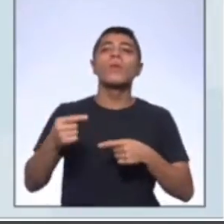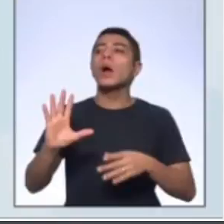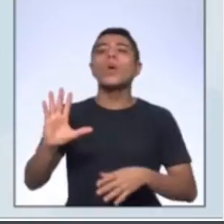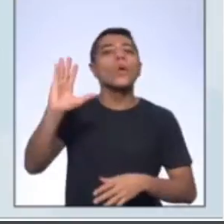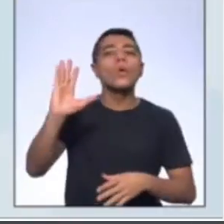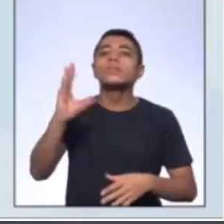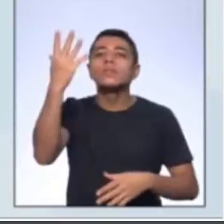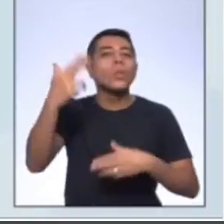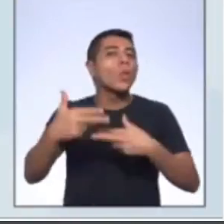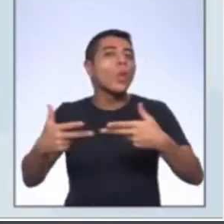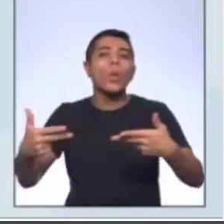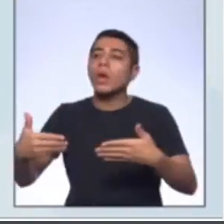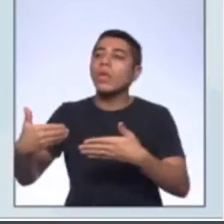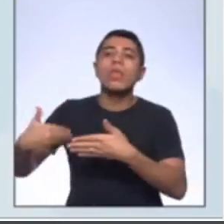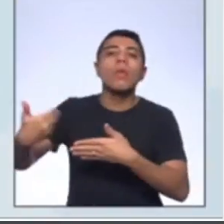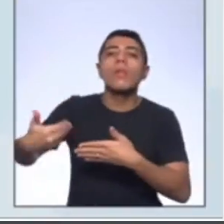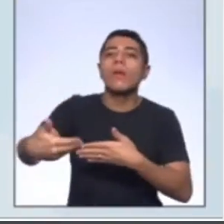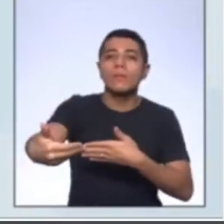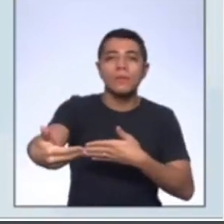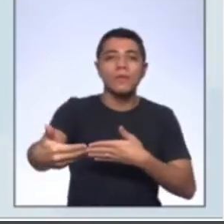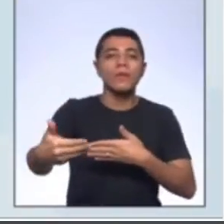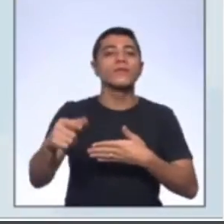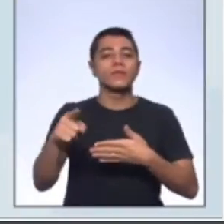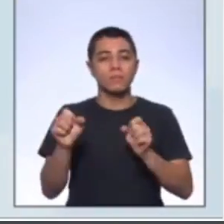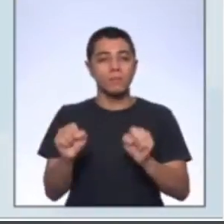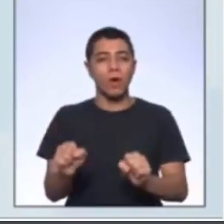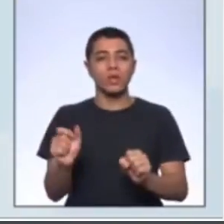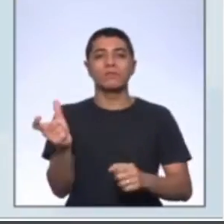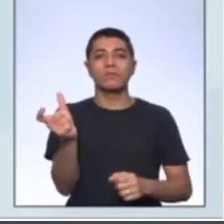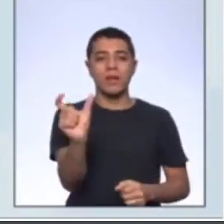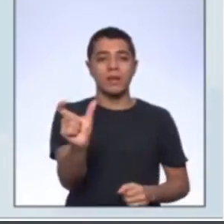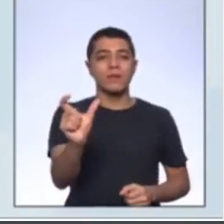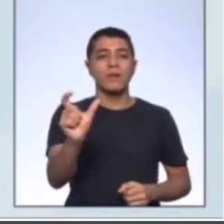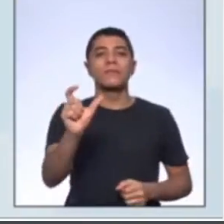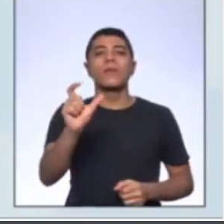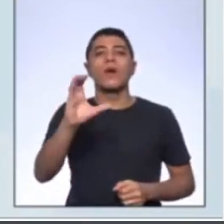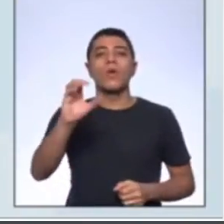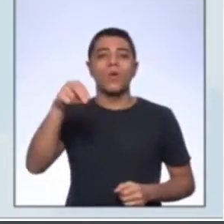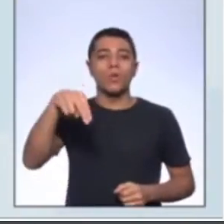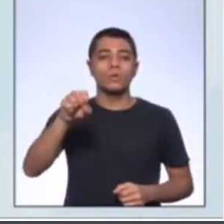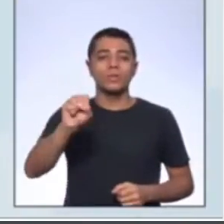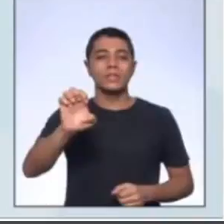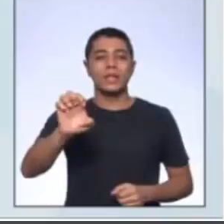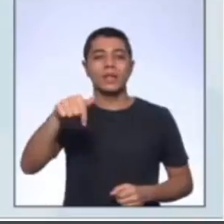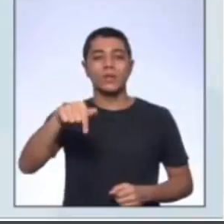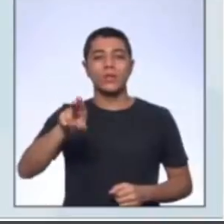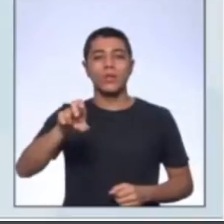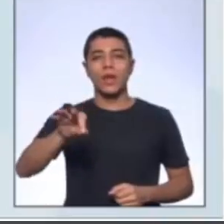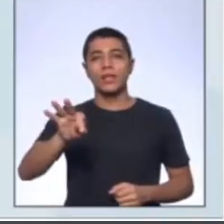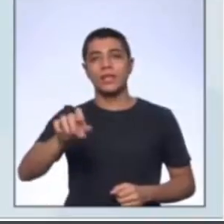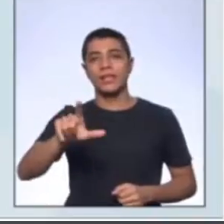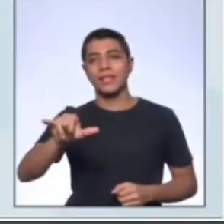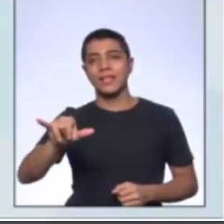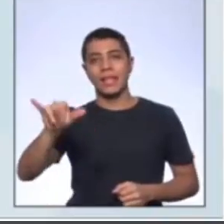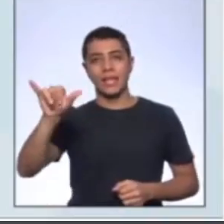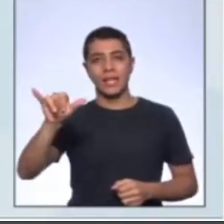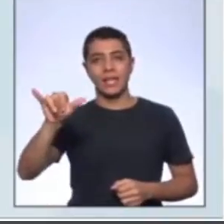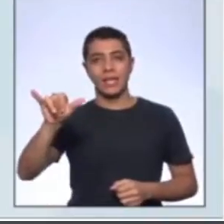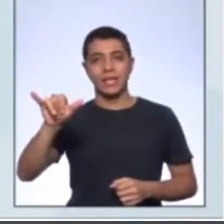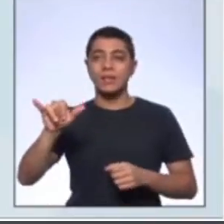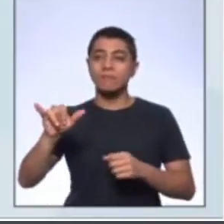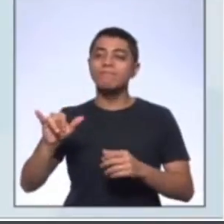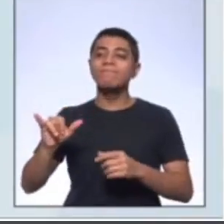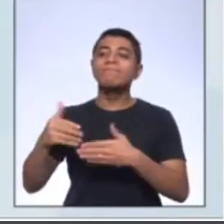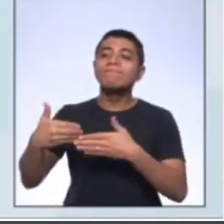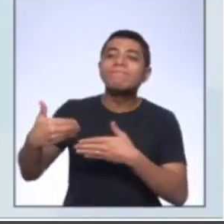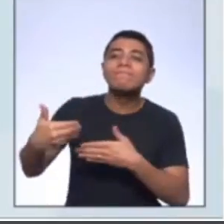e depois ver four portanto então você tem a causa e depois vem a consequência de ser feito para